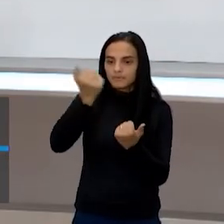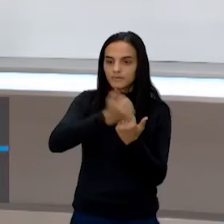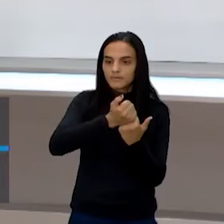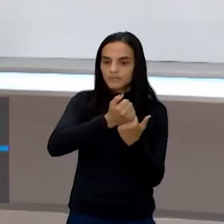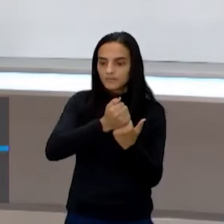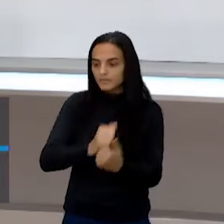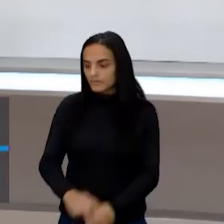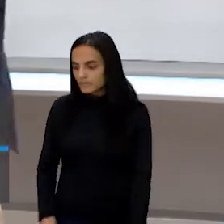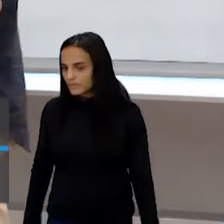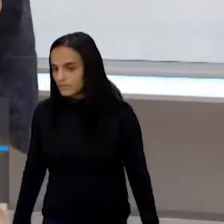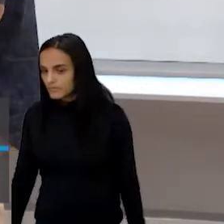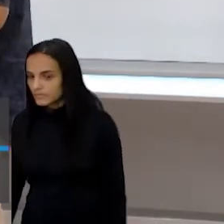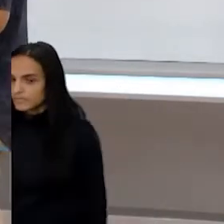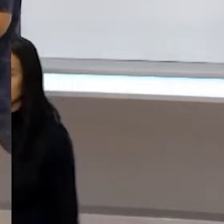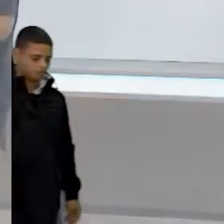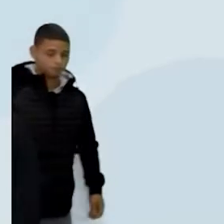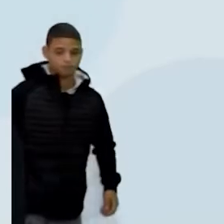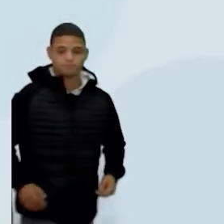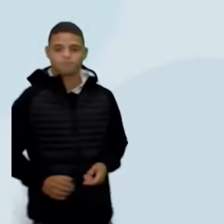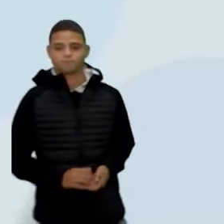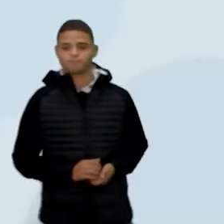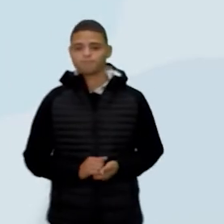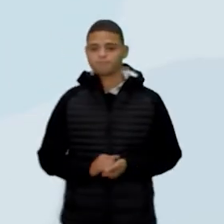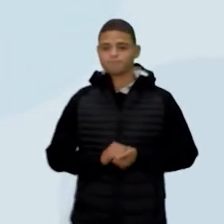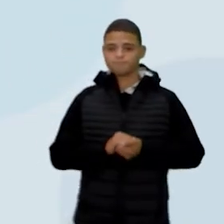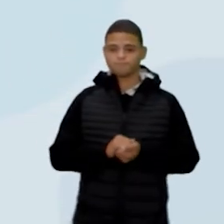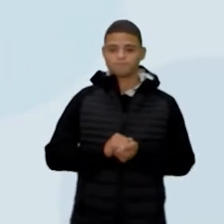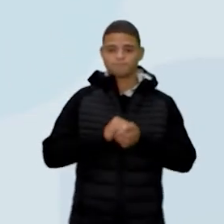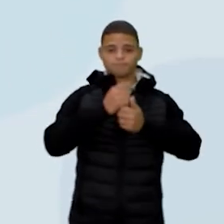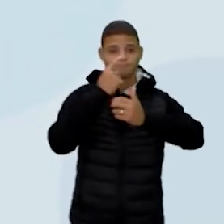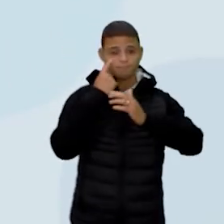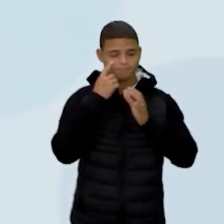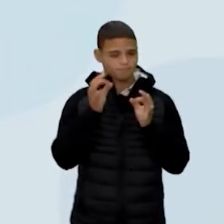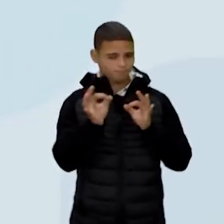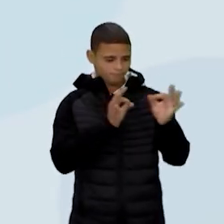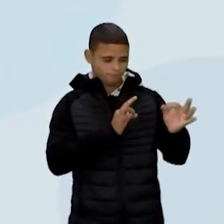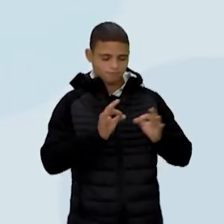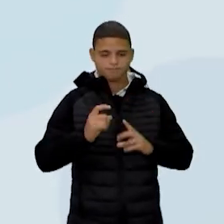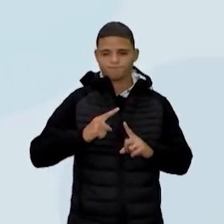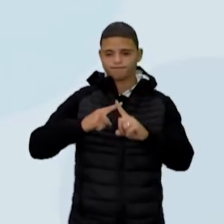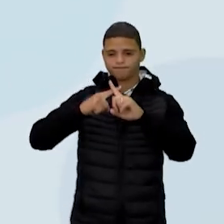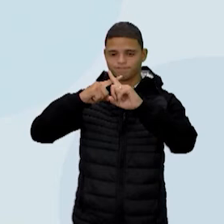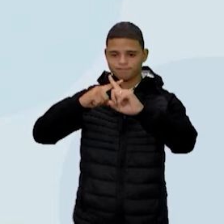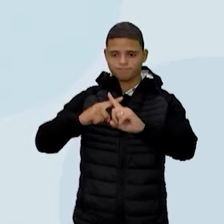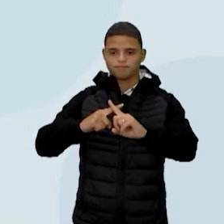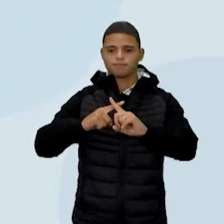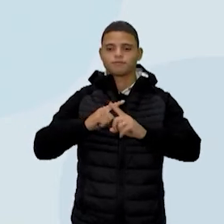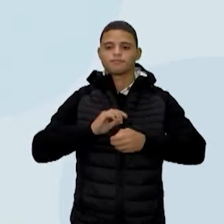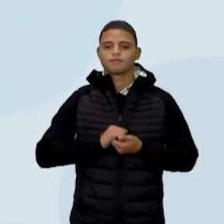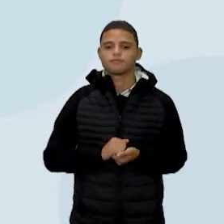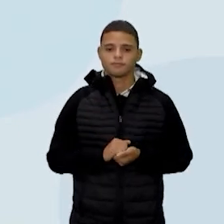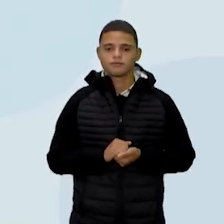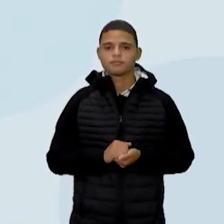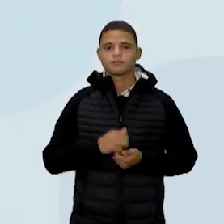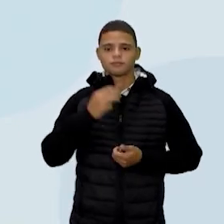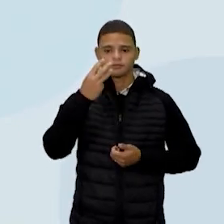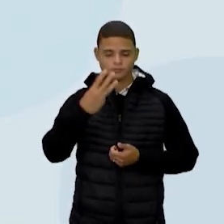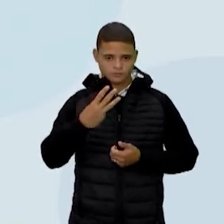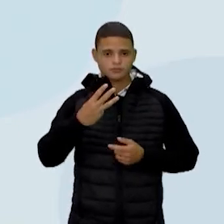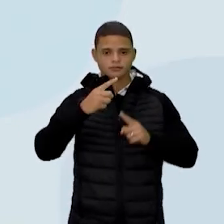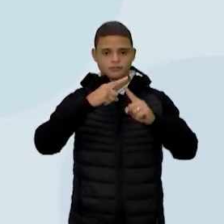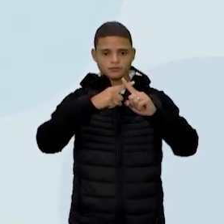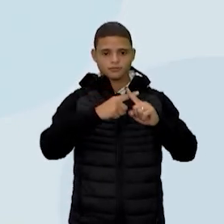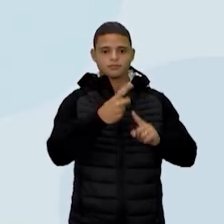dar uma olhadinha? Olha lá o que acontece aí, ó. Fazendo a multiplicação, ó, a gente faz 3 vezes